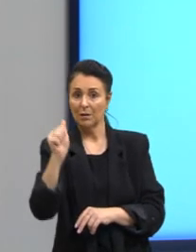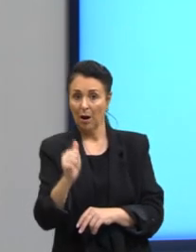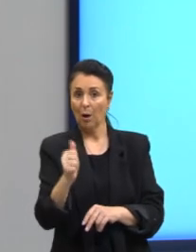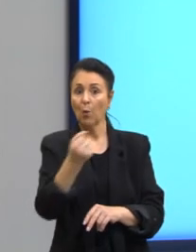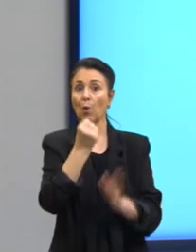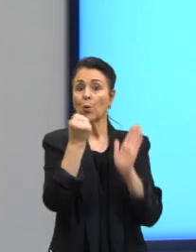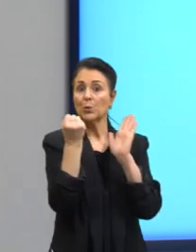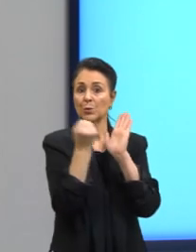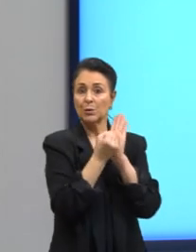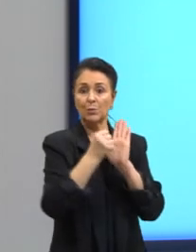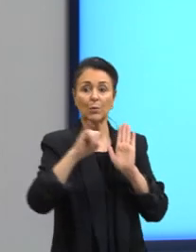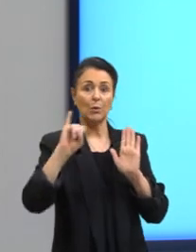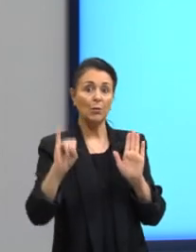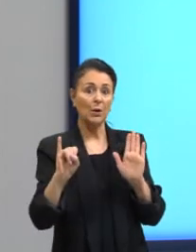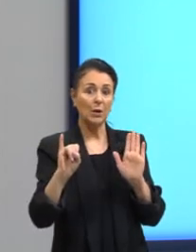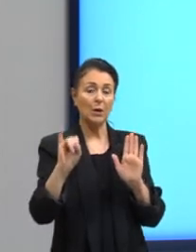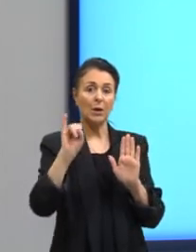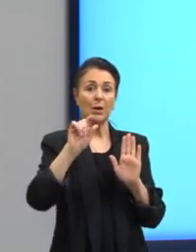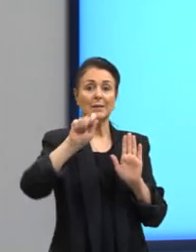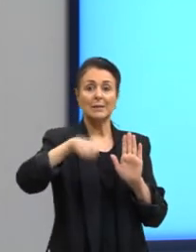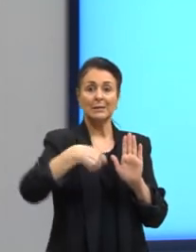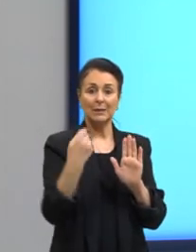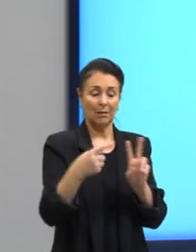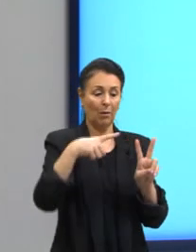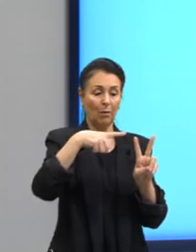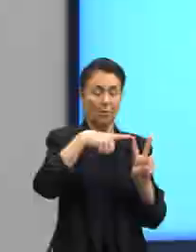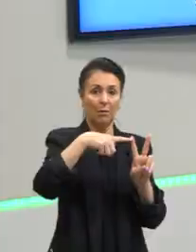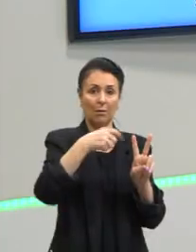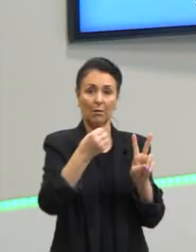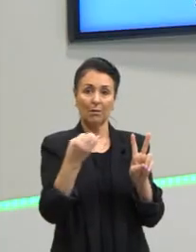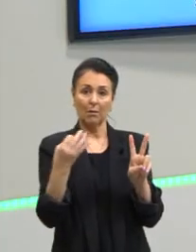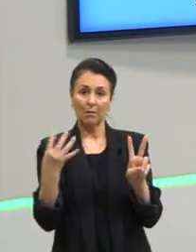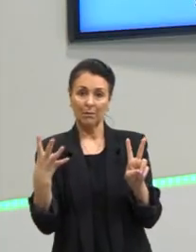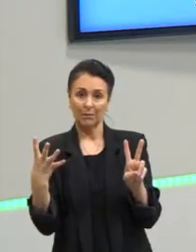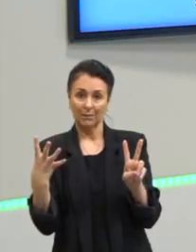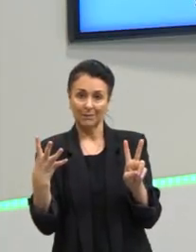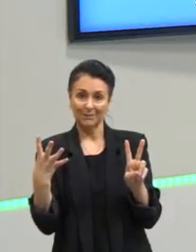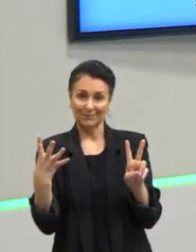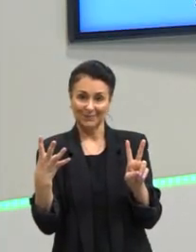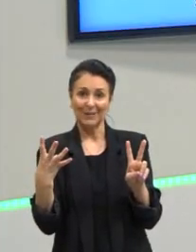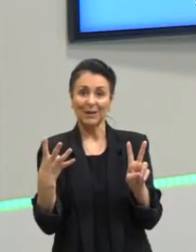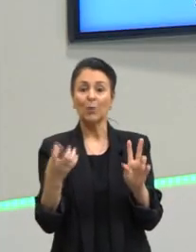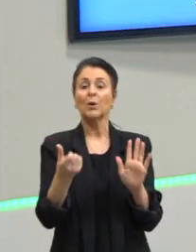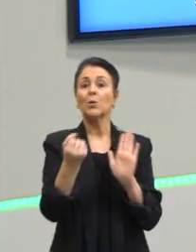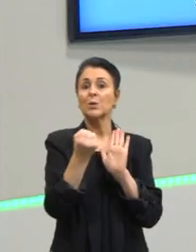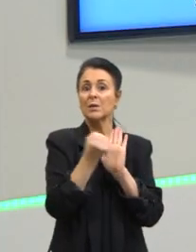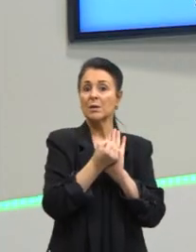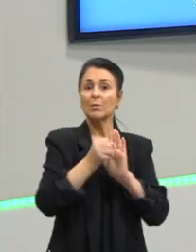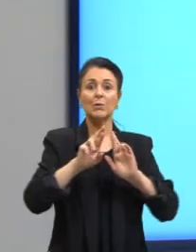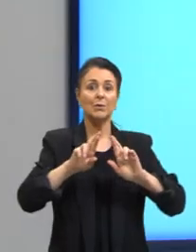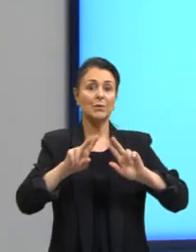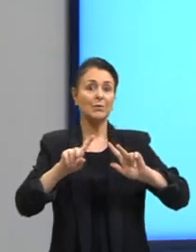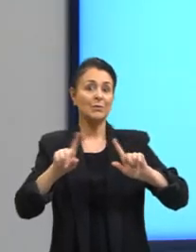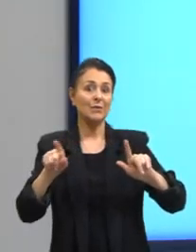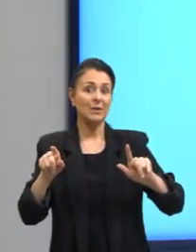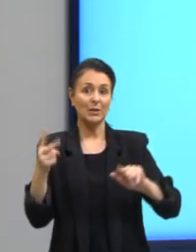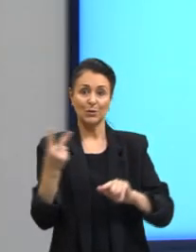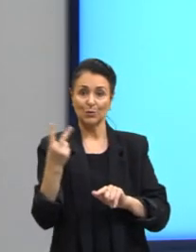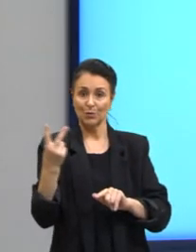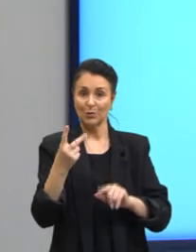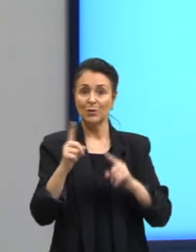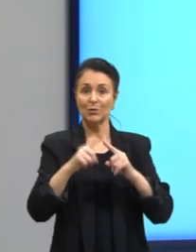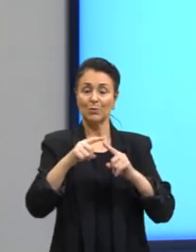racional tem como símbolo um que o irracional tem como símbolo um ih é esse símbolo aqui que eu sou mostrou lado